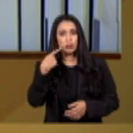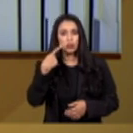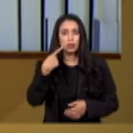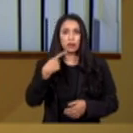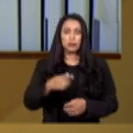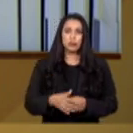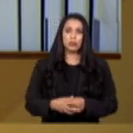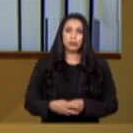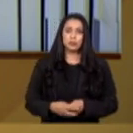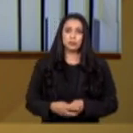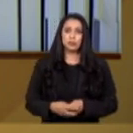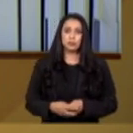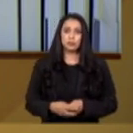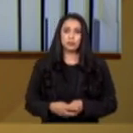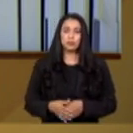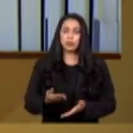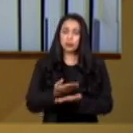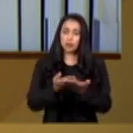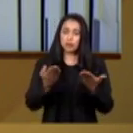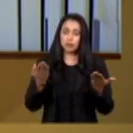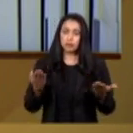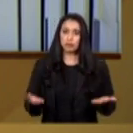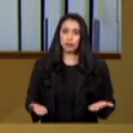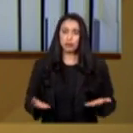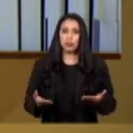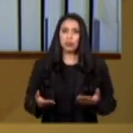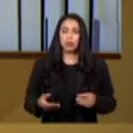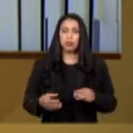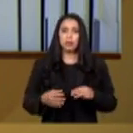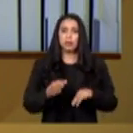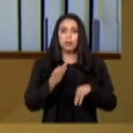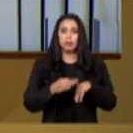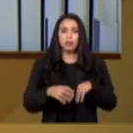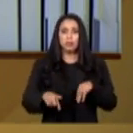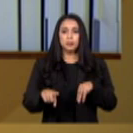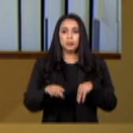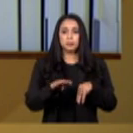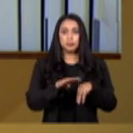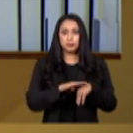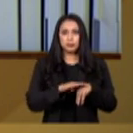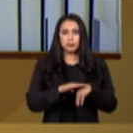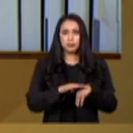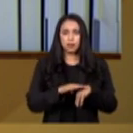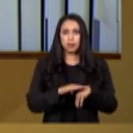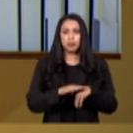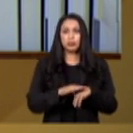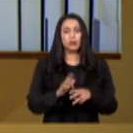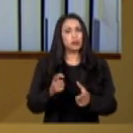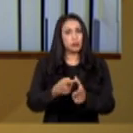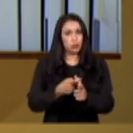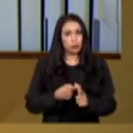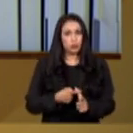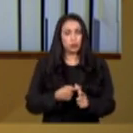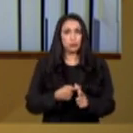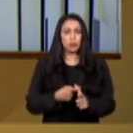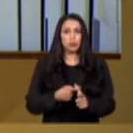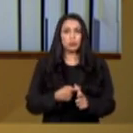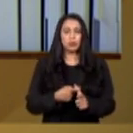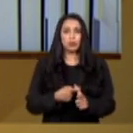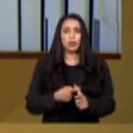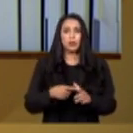e aos colegas o ministro então fica suspenso esse julgamento do mandado de